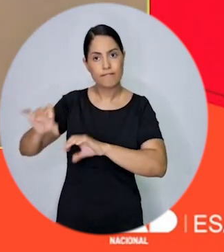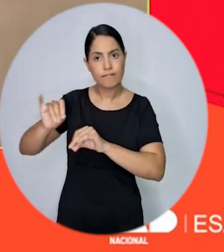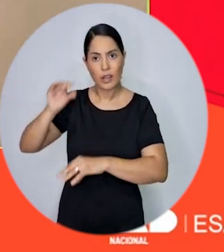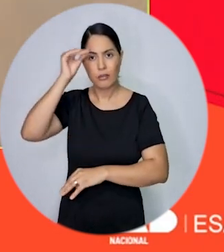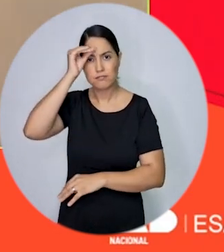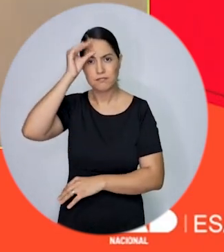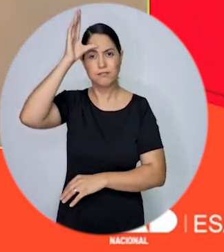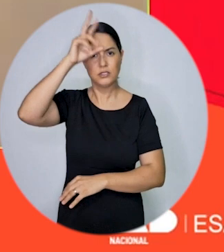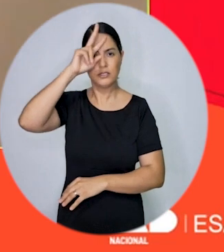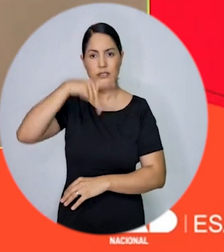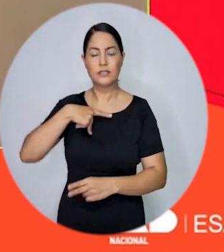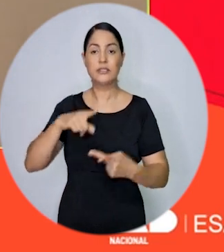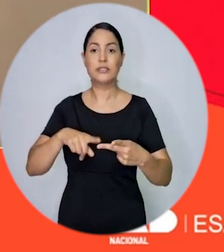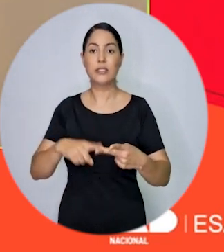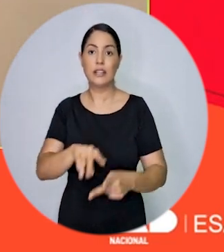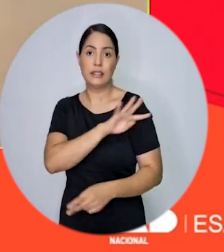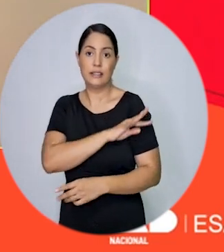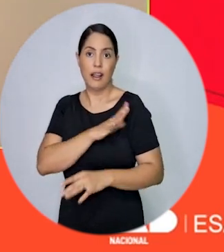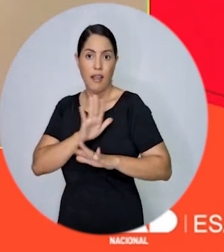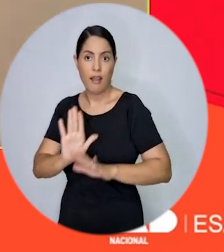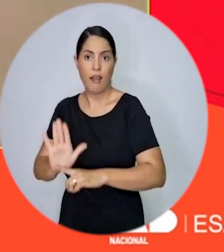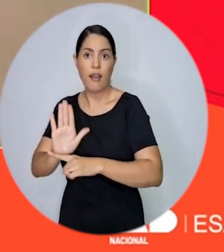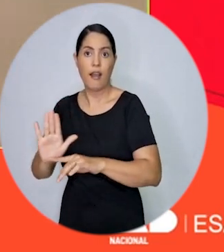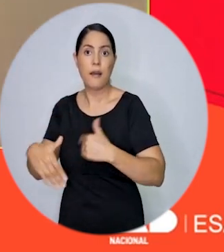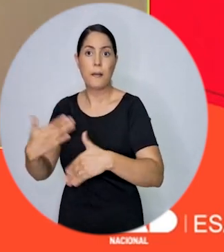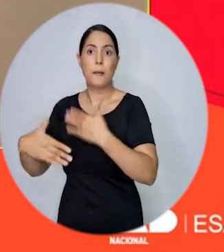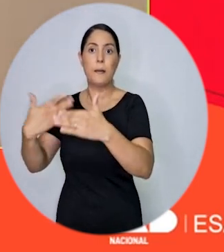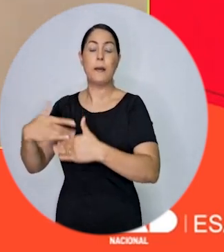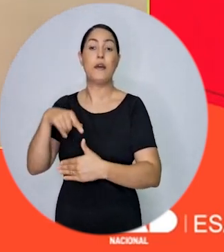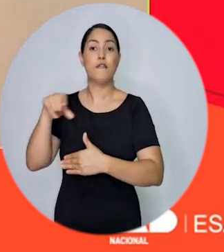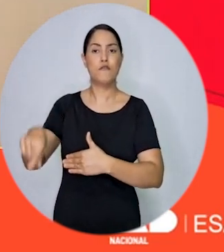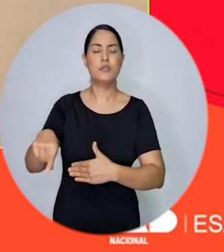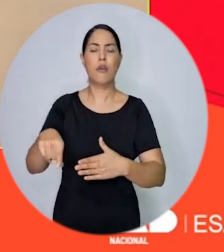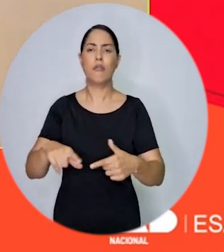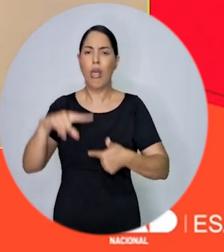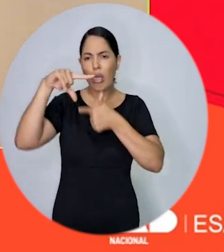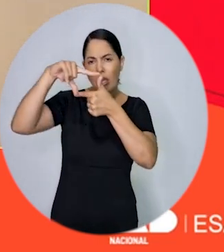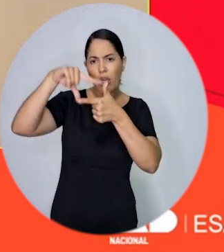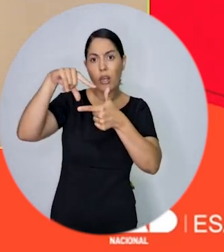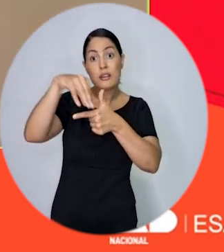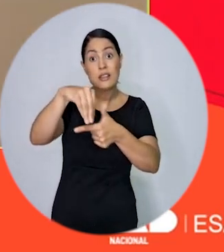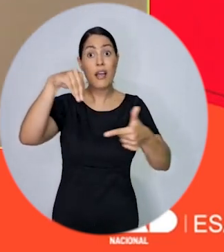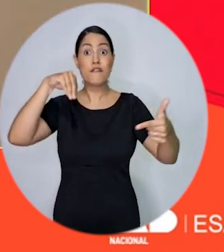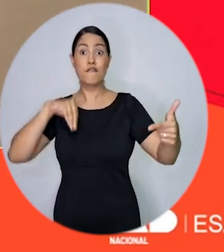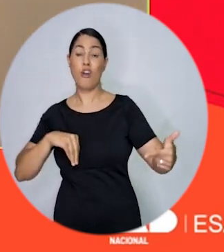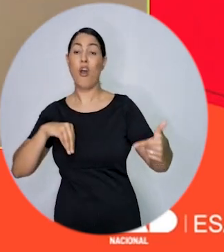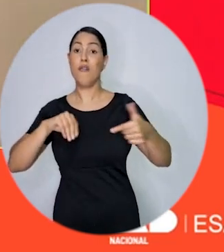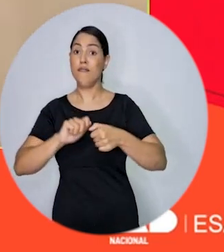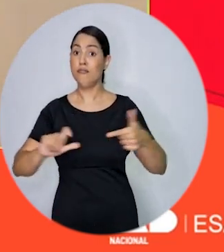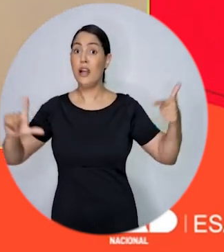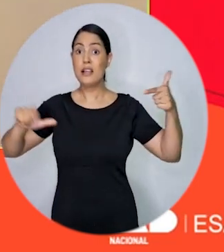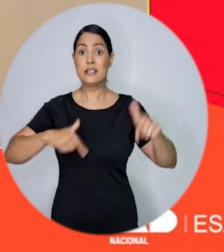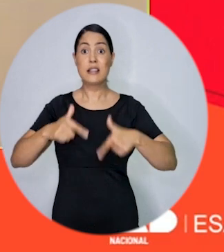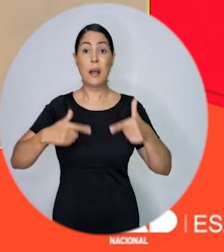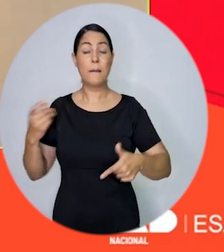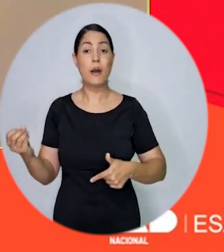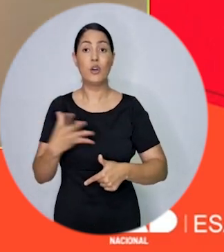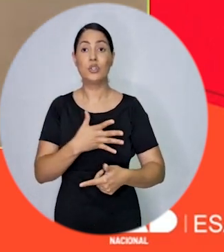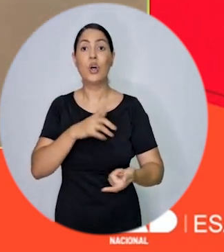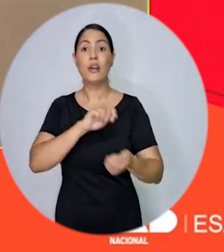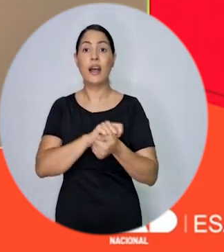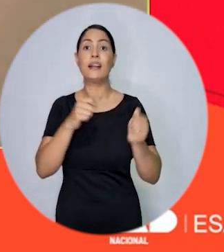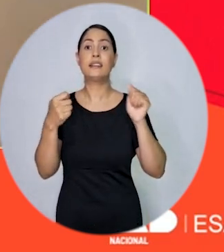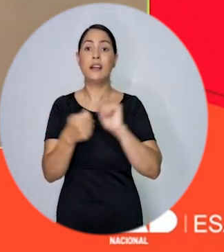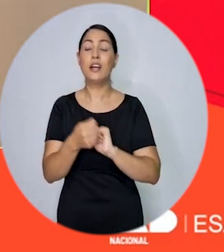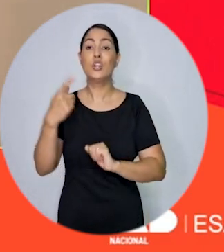o autoconhecimento, nós vamos desenvolver a competência técnica, te ajudar a sair fora da caixa, achar novos nichos de trabalho